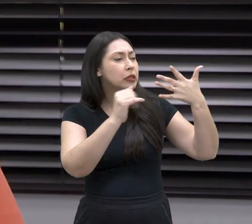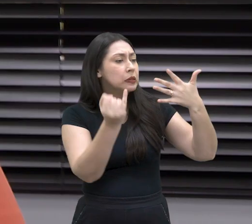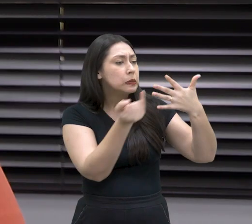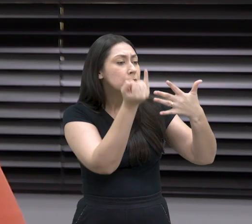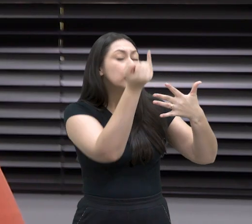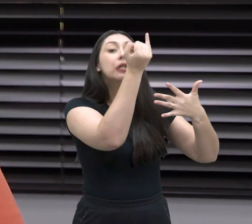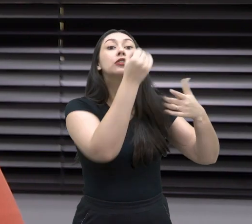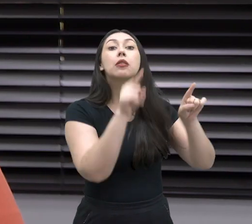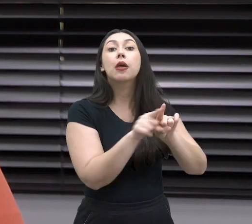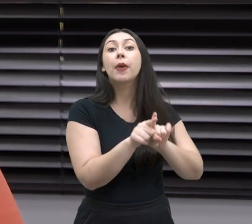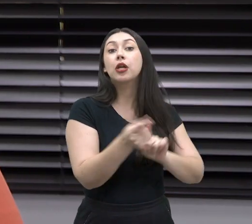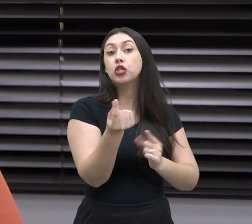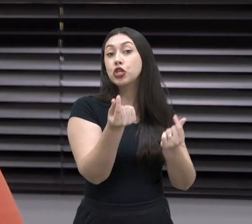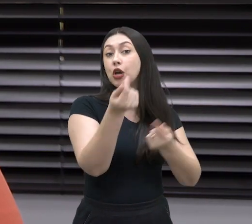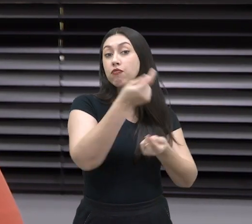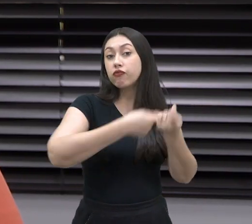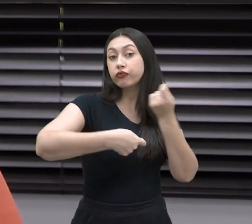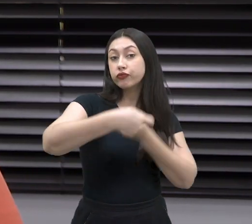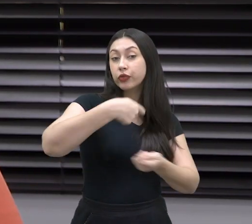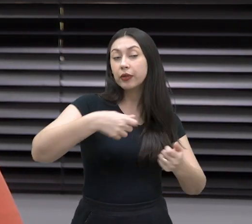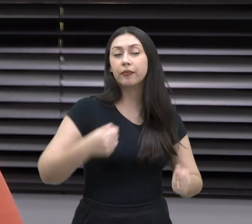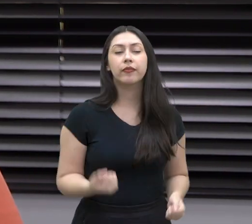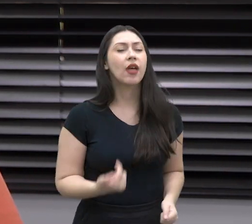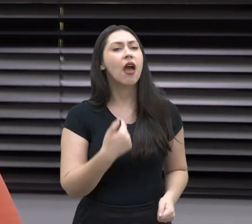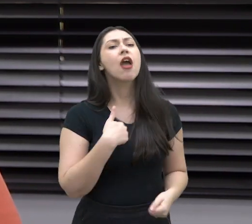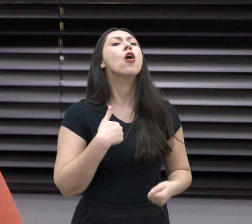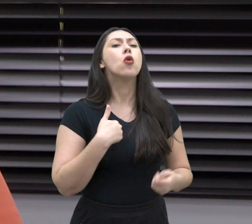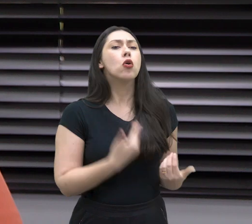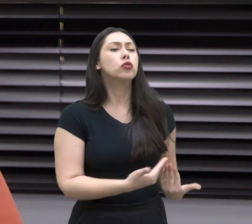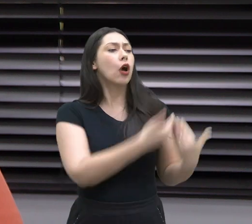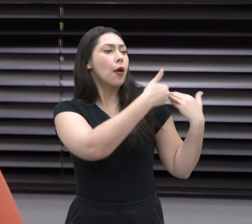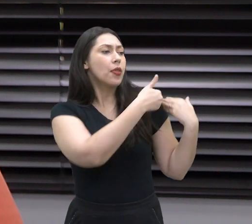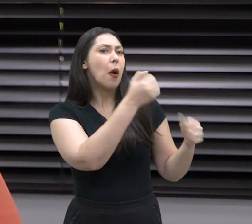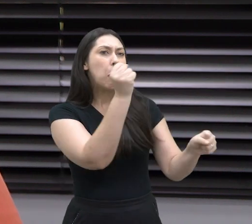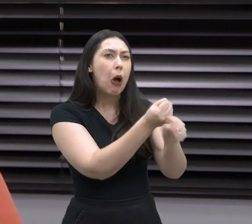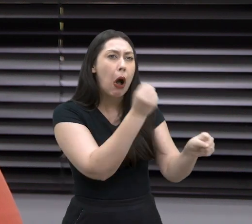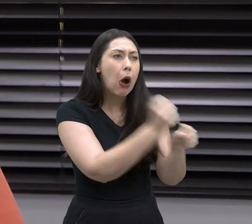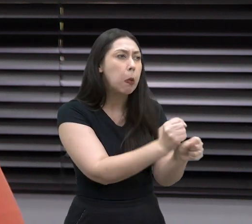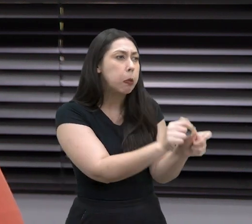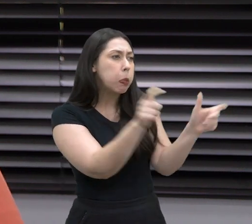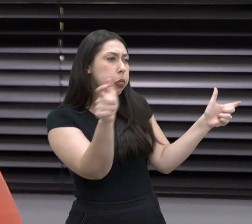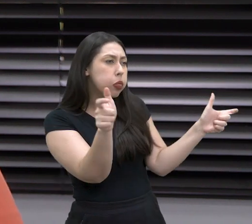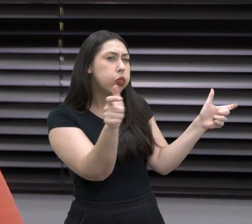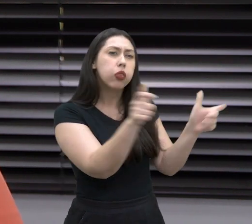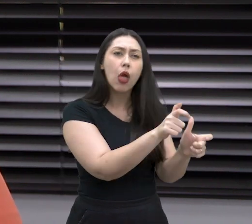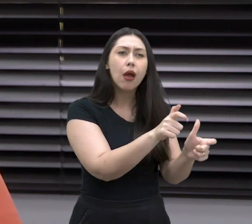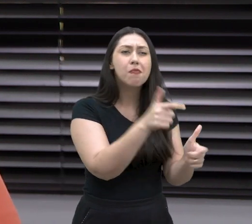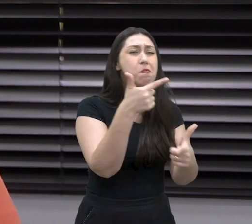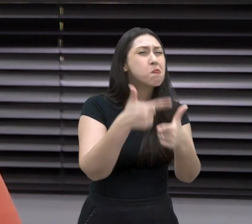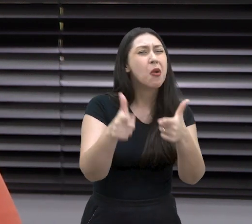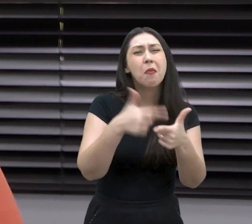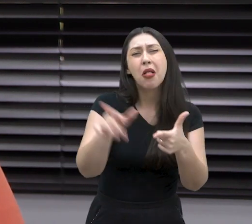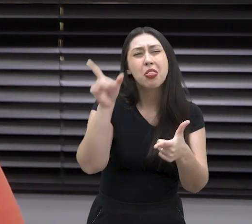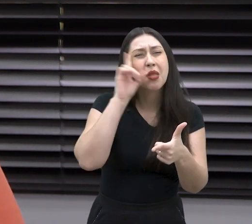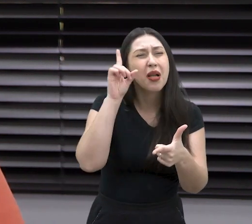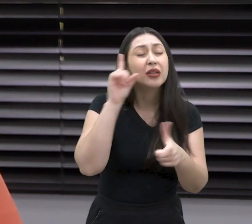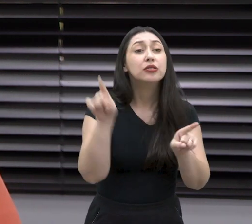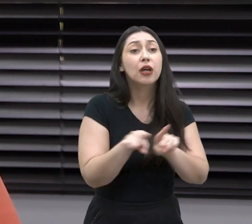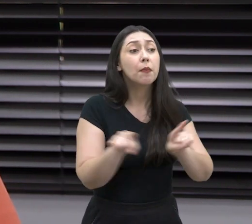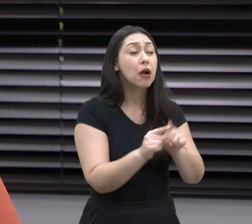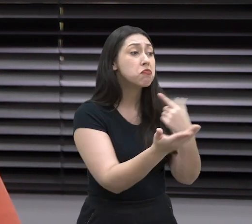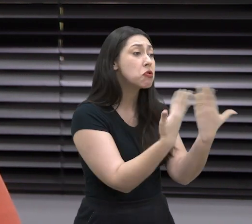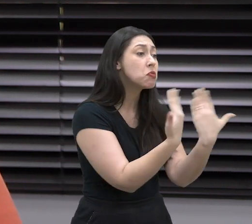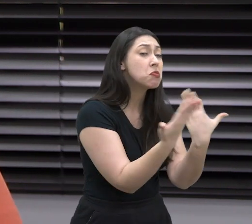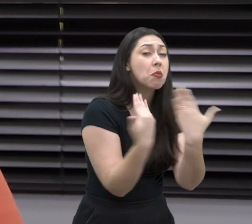condomínios. Faço desde as pequenas obras, das grandes obras, das dificuldades do dia a dia, de um bate-papo com um condômino, de uma ligação